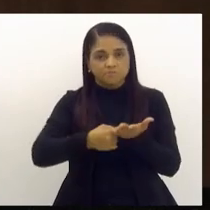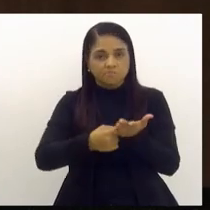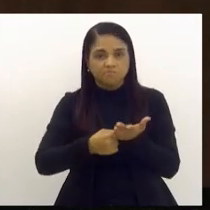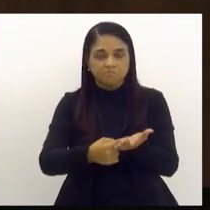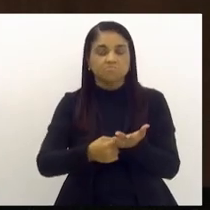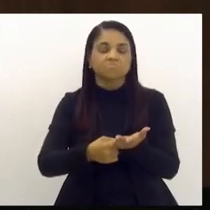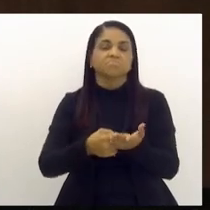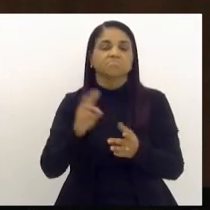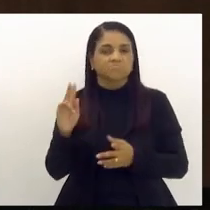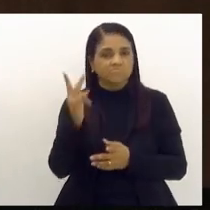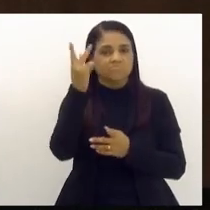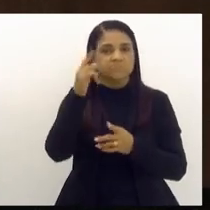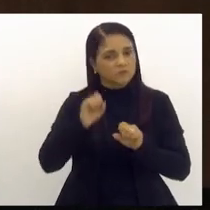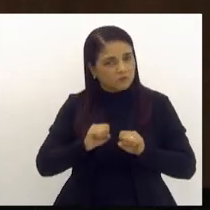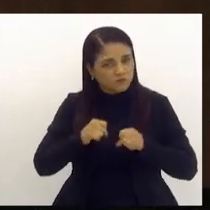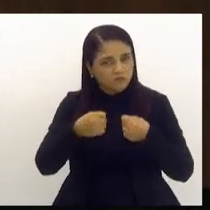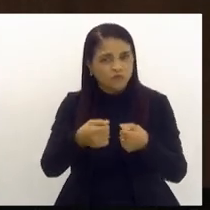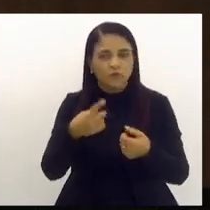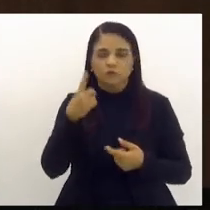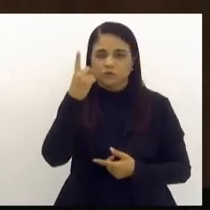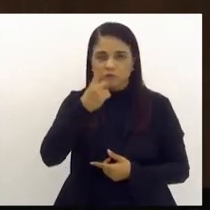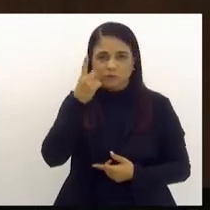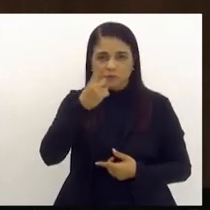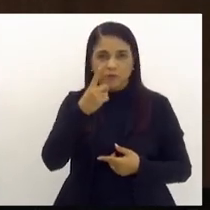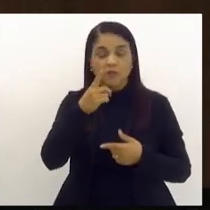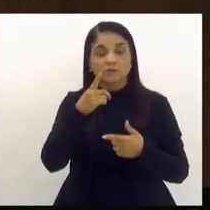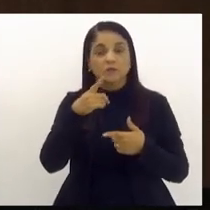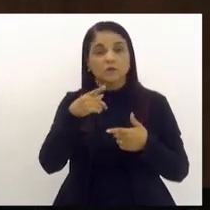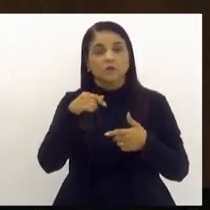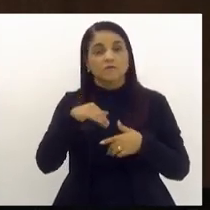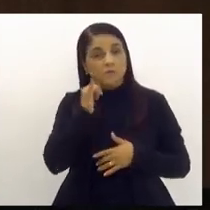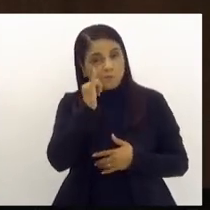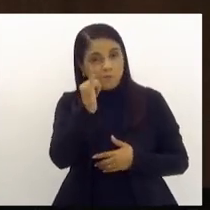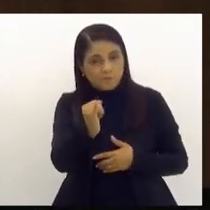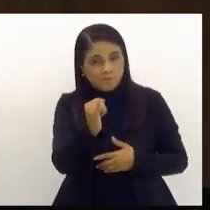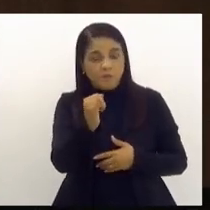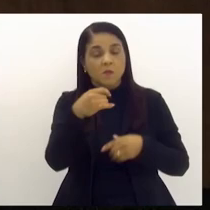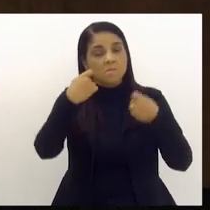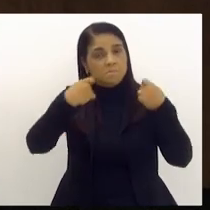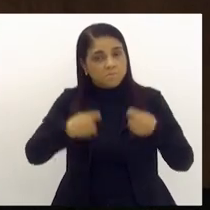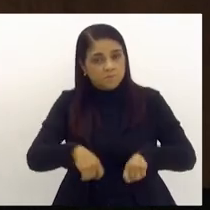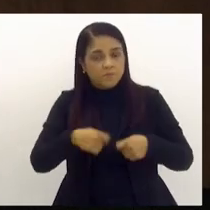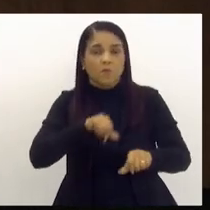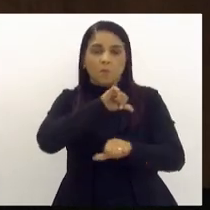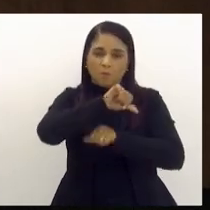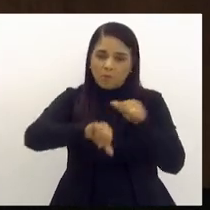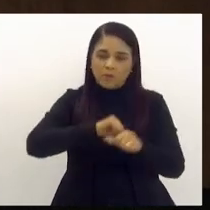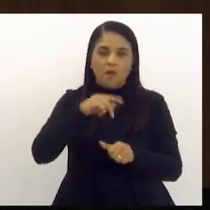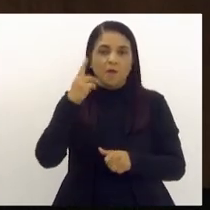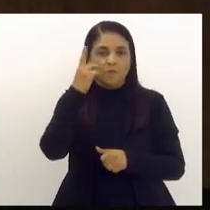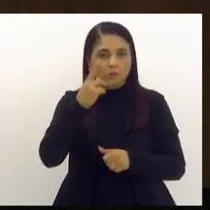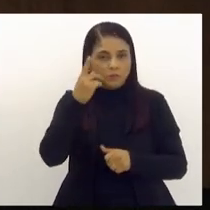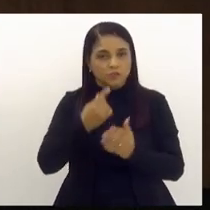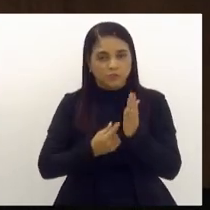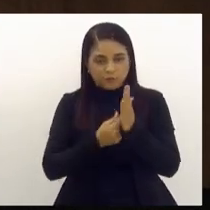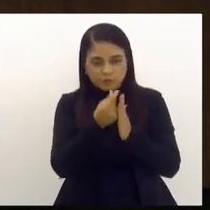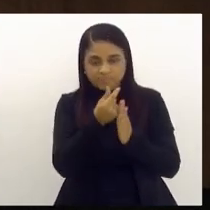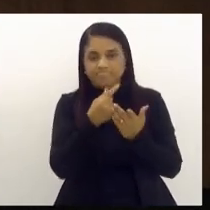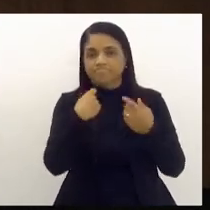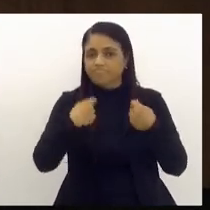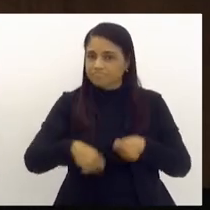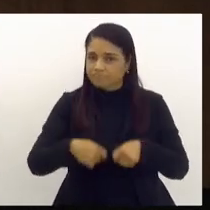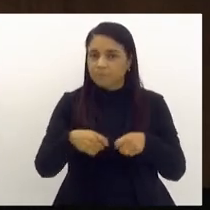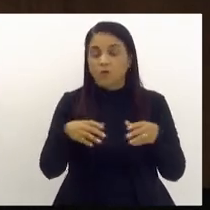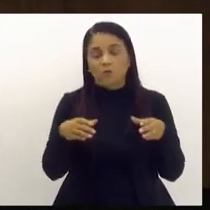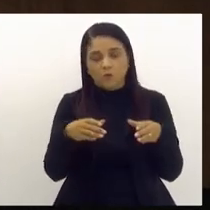papel, valorizando o esforço de todos os deputados, fica aqui o recado. Precisamos mudar a política orçamentária e financeira, presidente